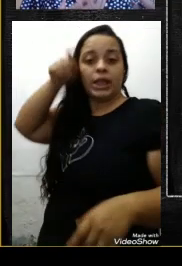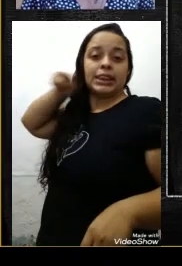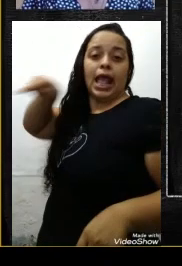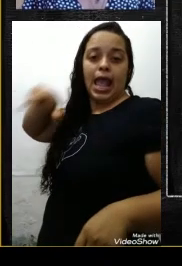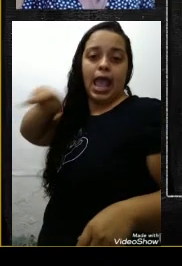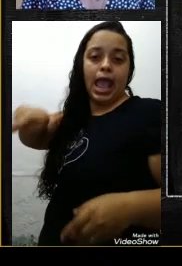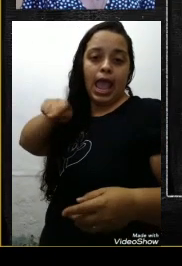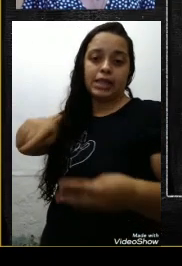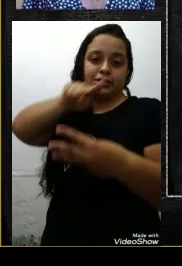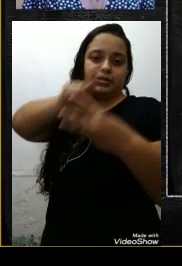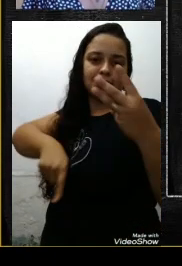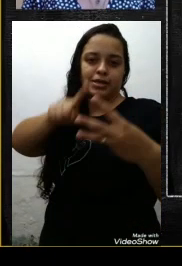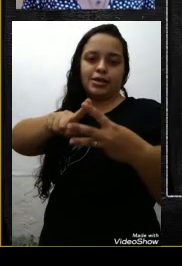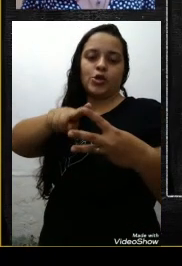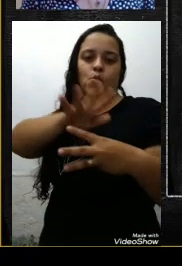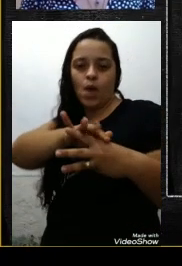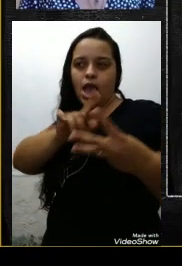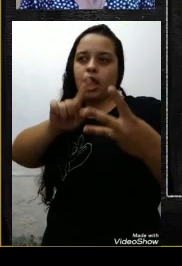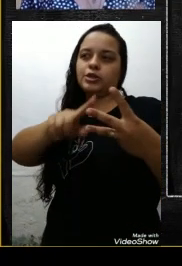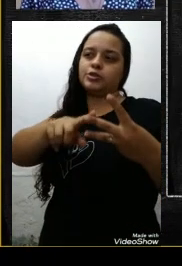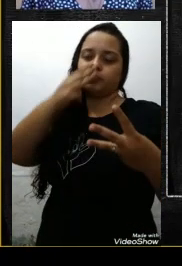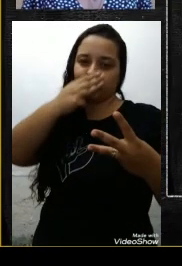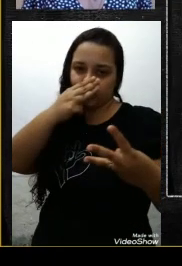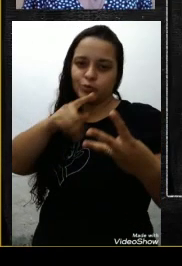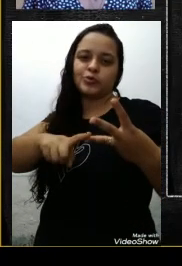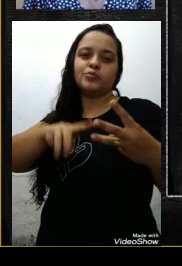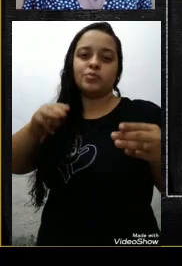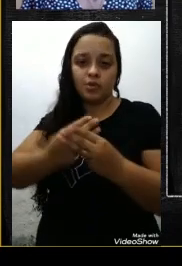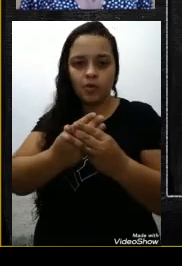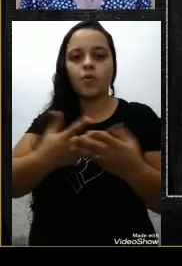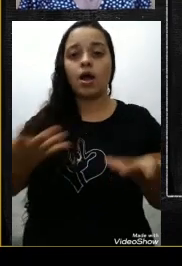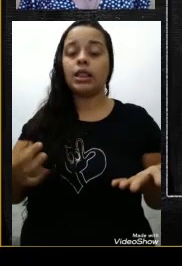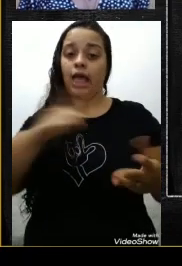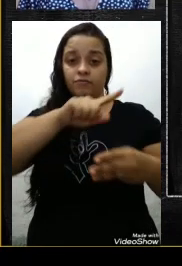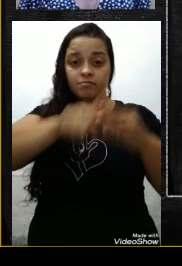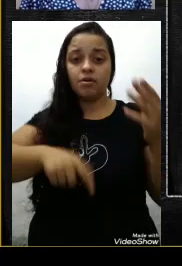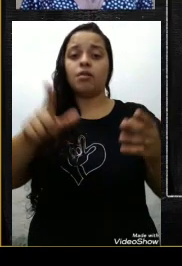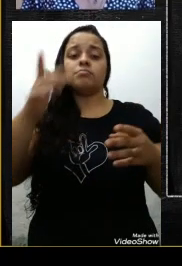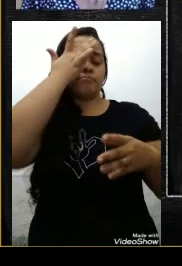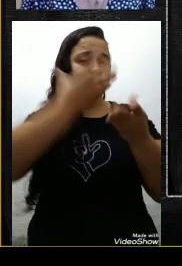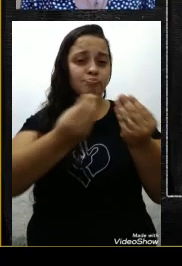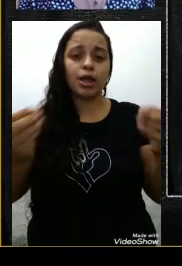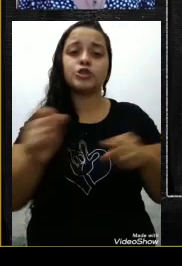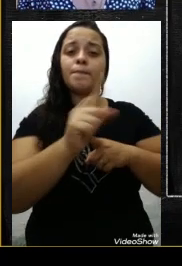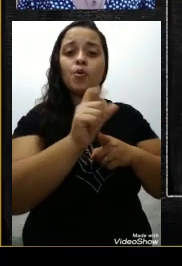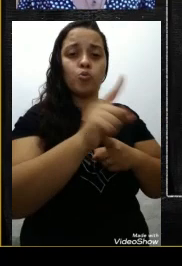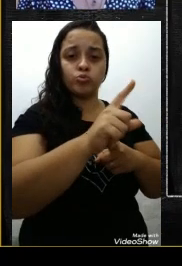judeus fugiram ou foram expulsos de cidades europeias para regiões